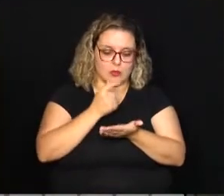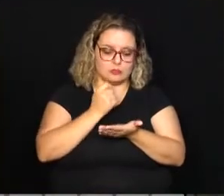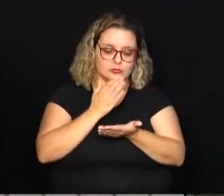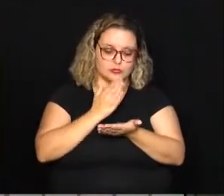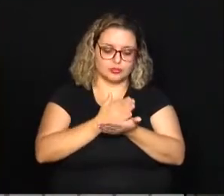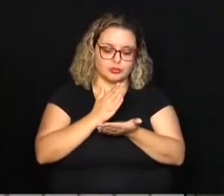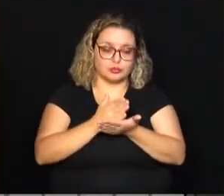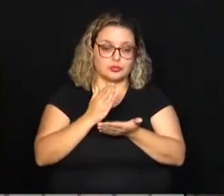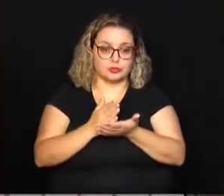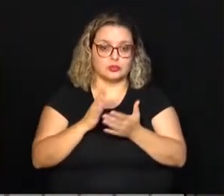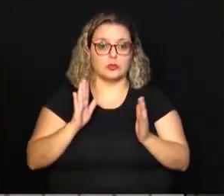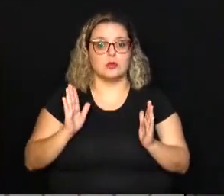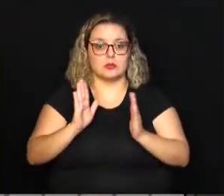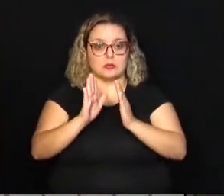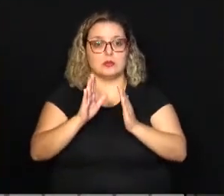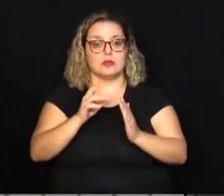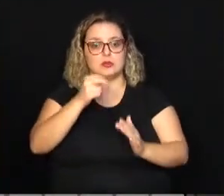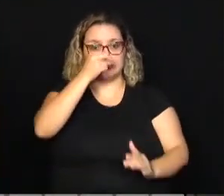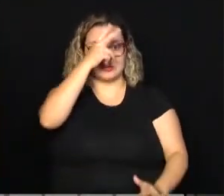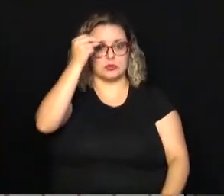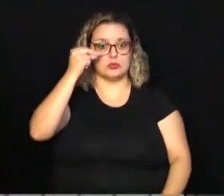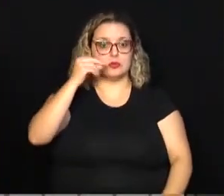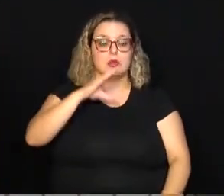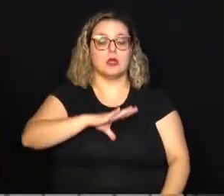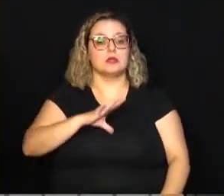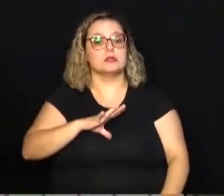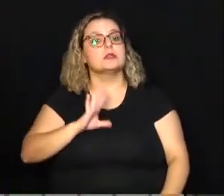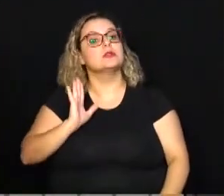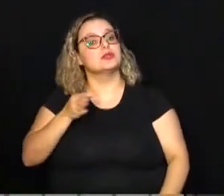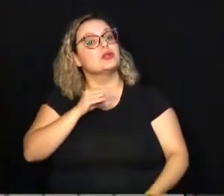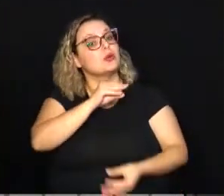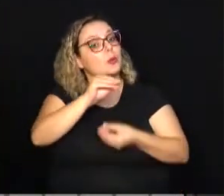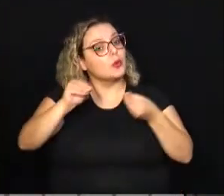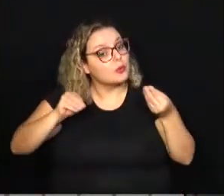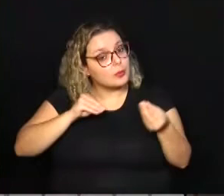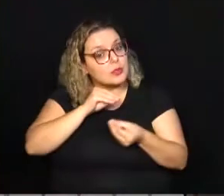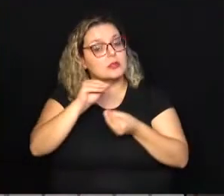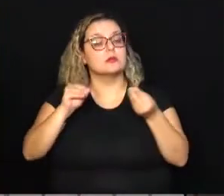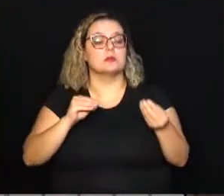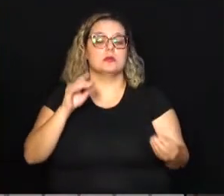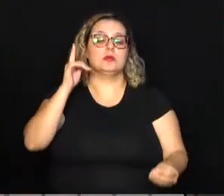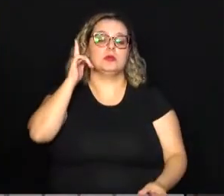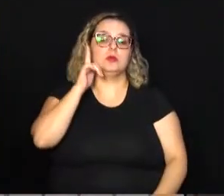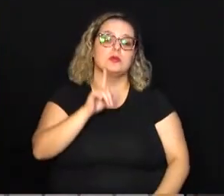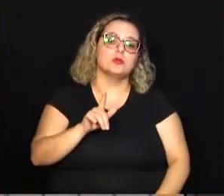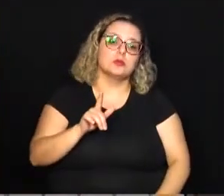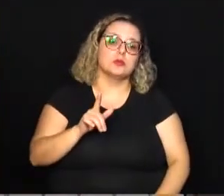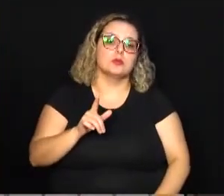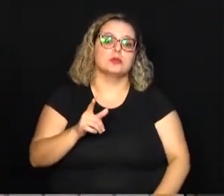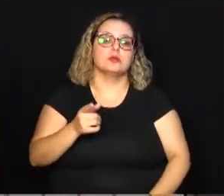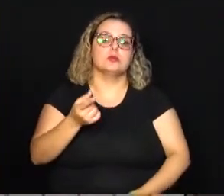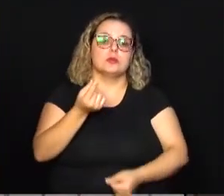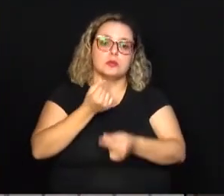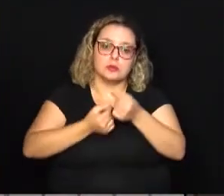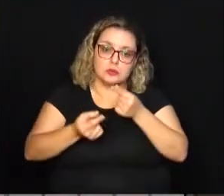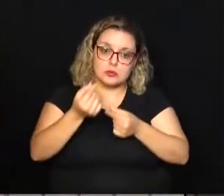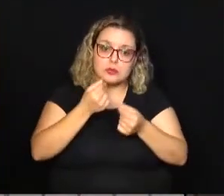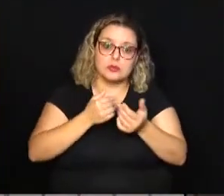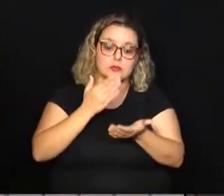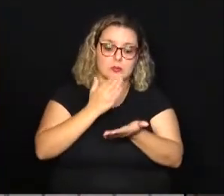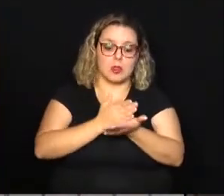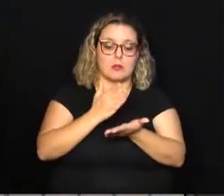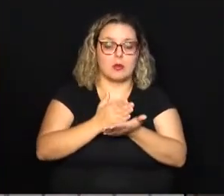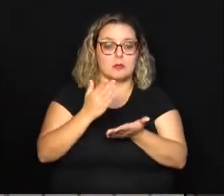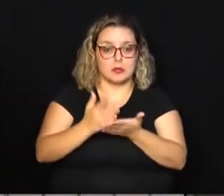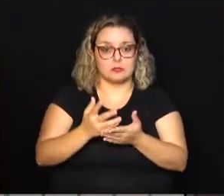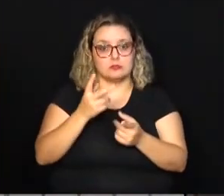Nacional dos Prefeitos, as cidades já estão se mobilizando para que elas possam adquirir, capitaneado esse